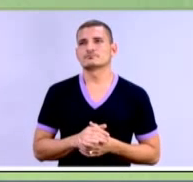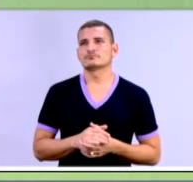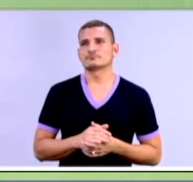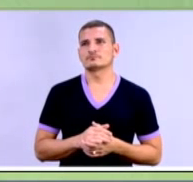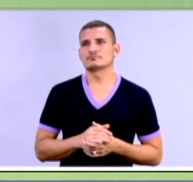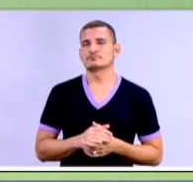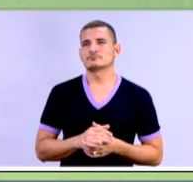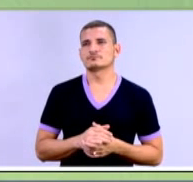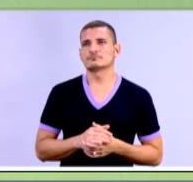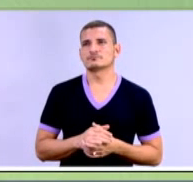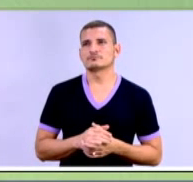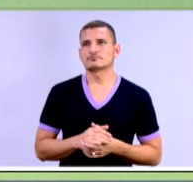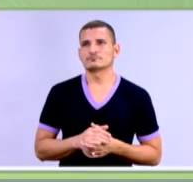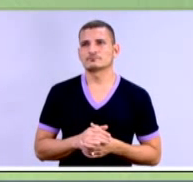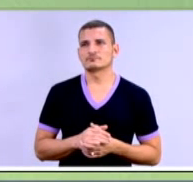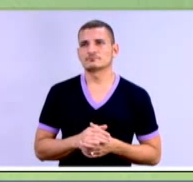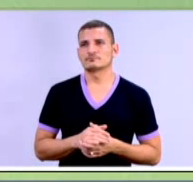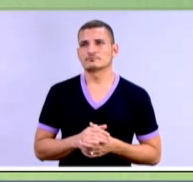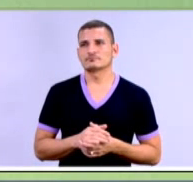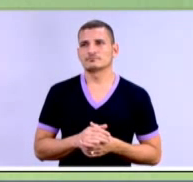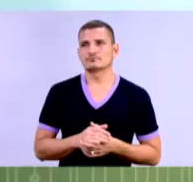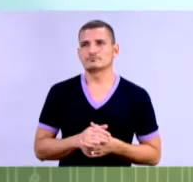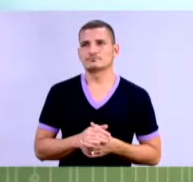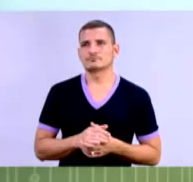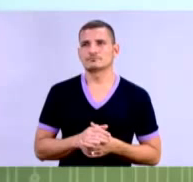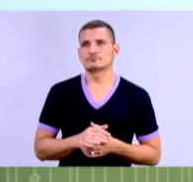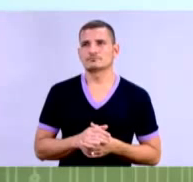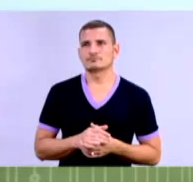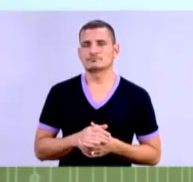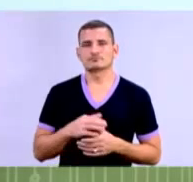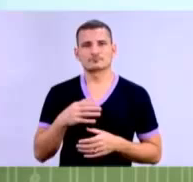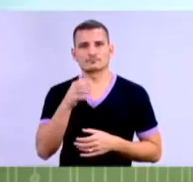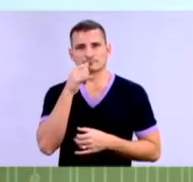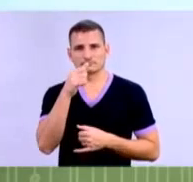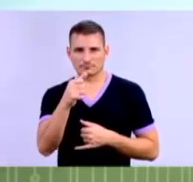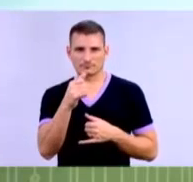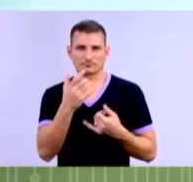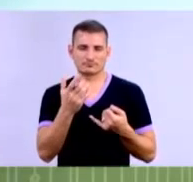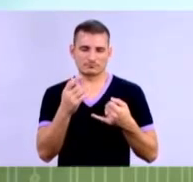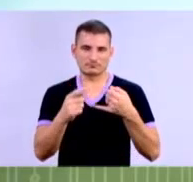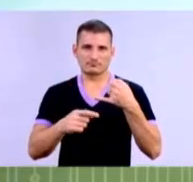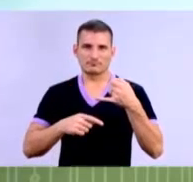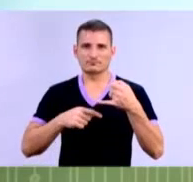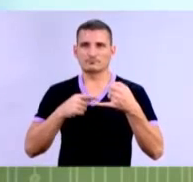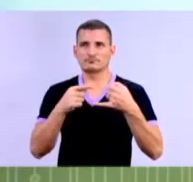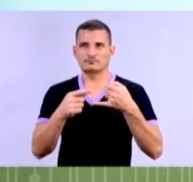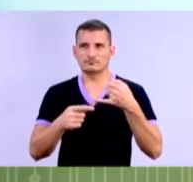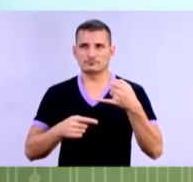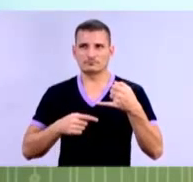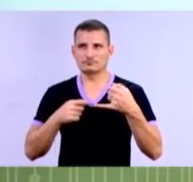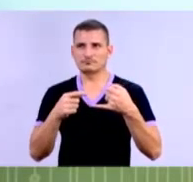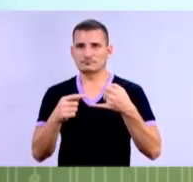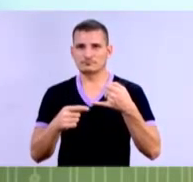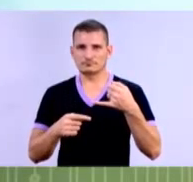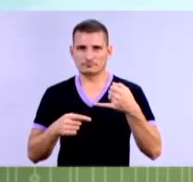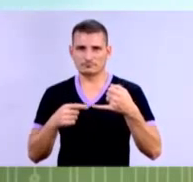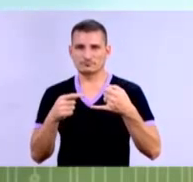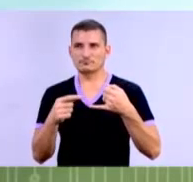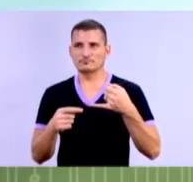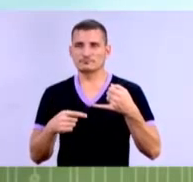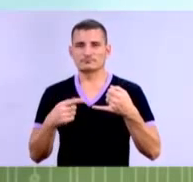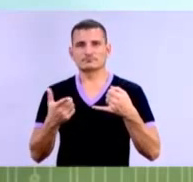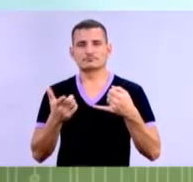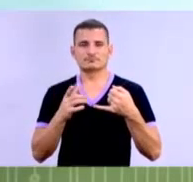aí atrapalha. Então, a corrente, ela chega no outro fio. Imagina estar tendo